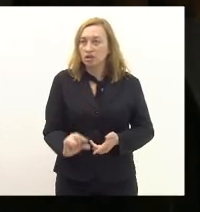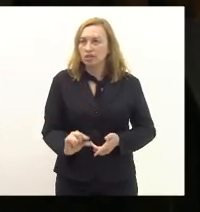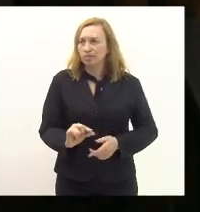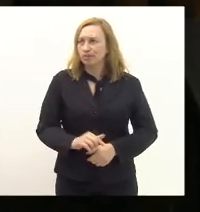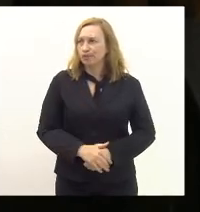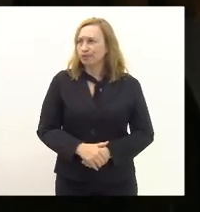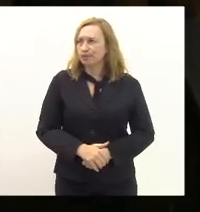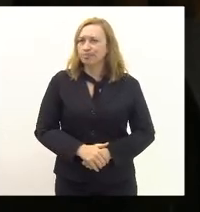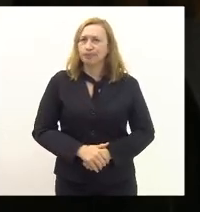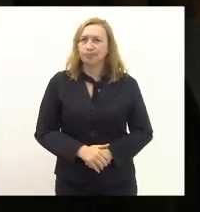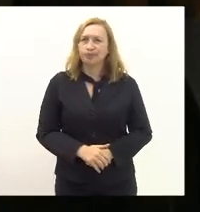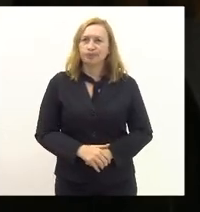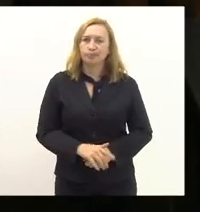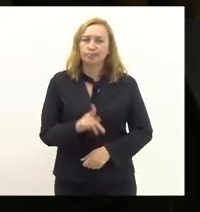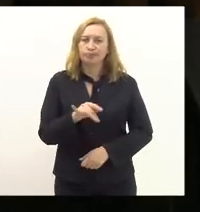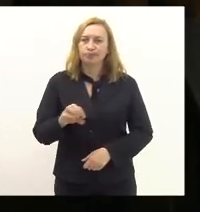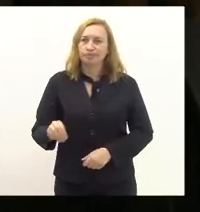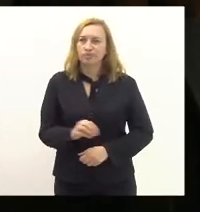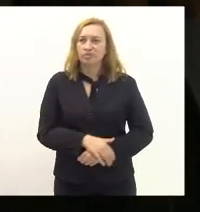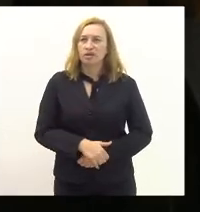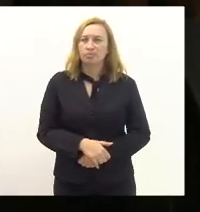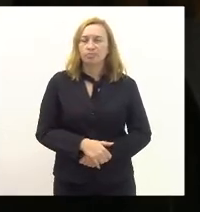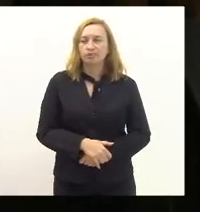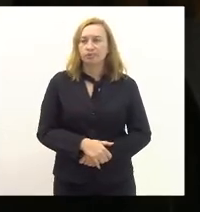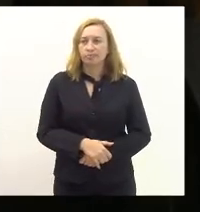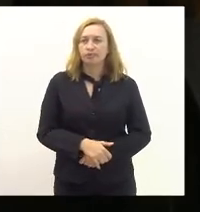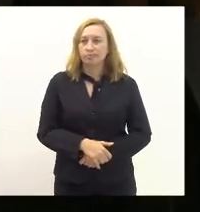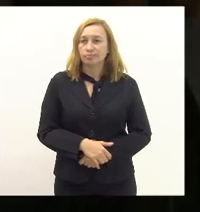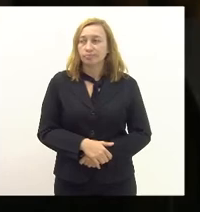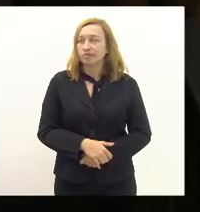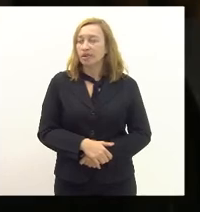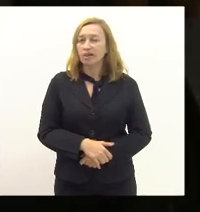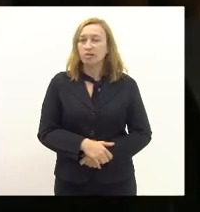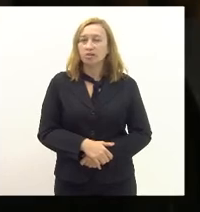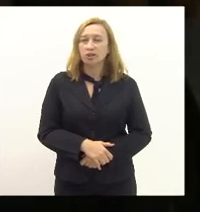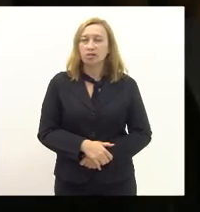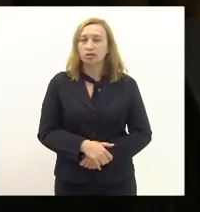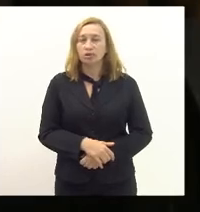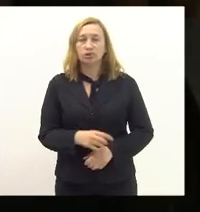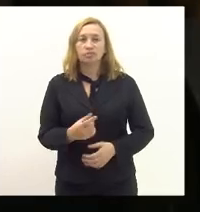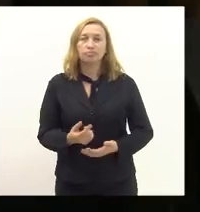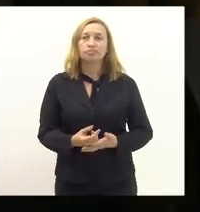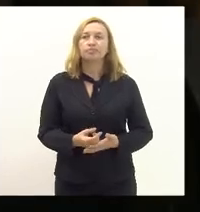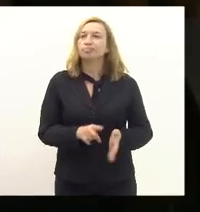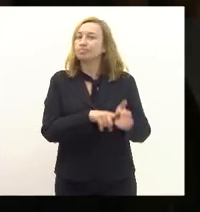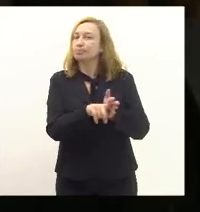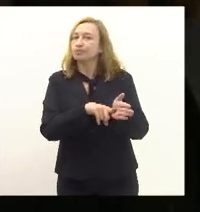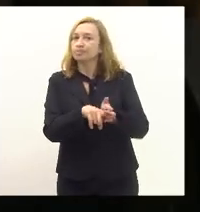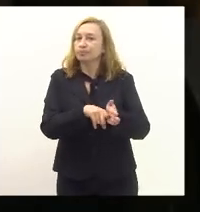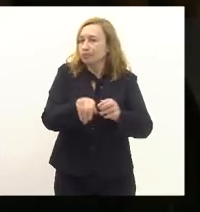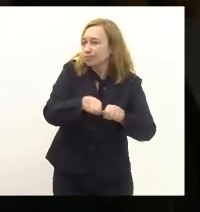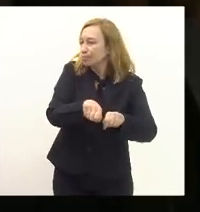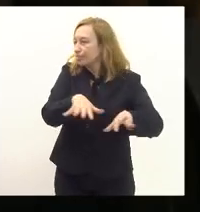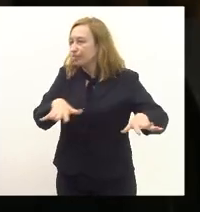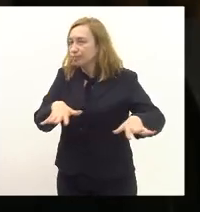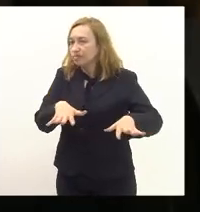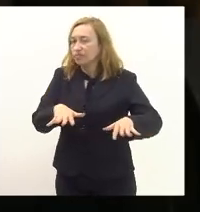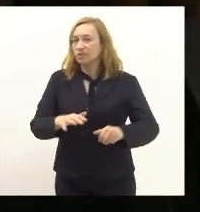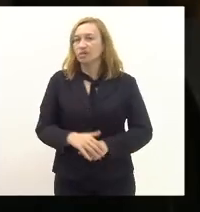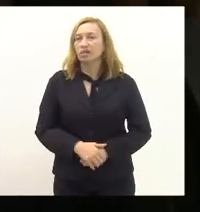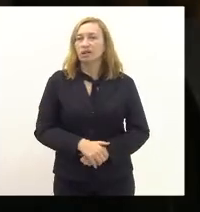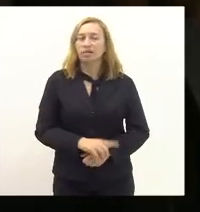Então, esse é um... Chega a ser um escárnio quando se tem a condição fiscal de ampliar e não